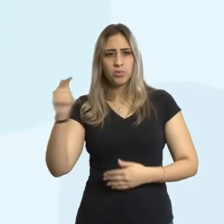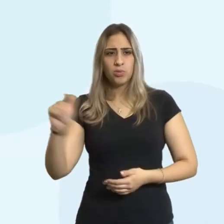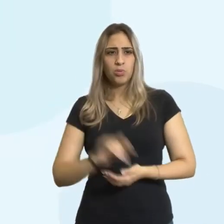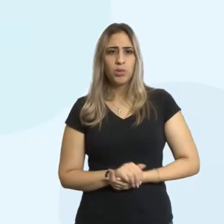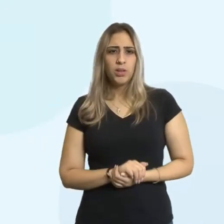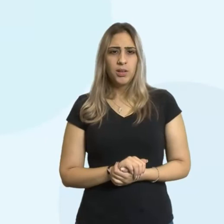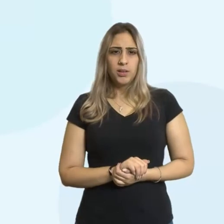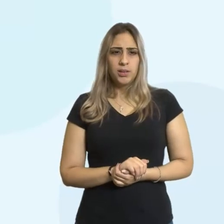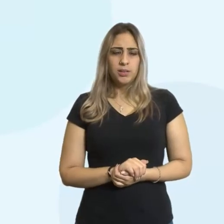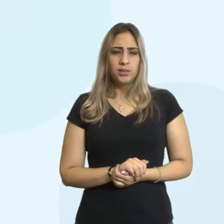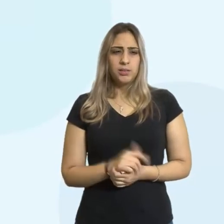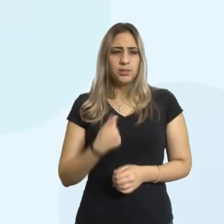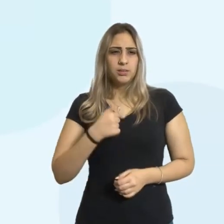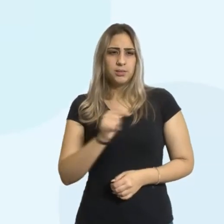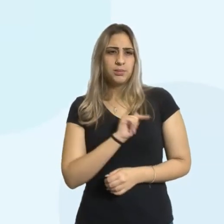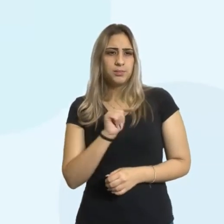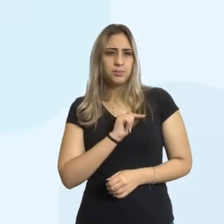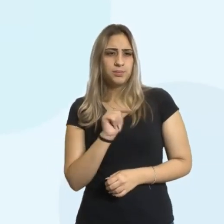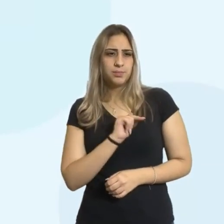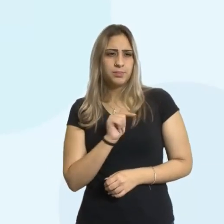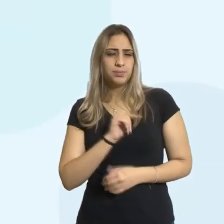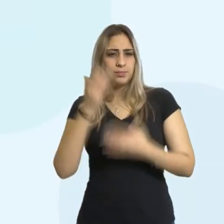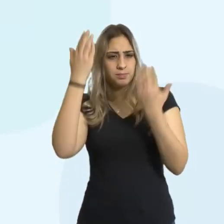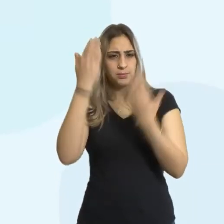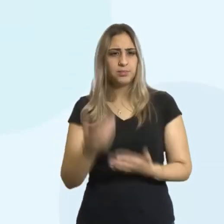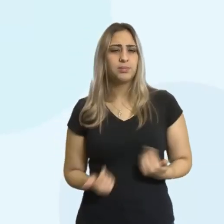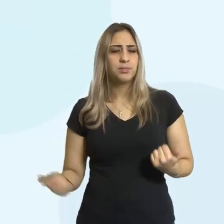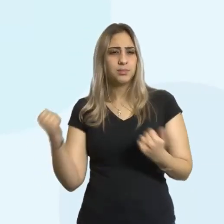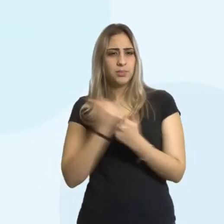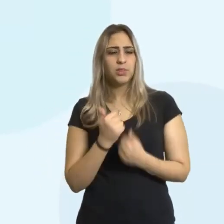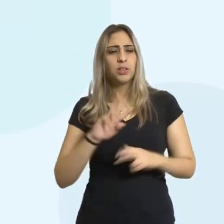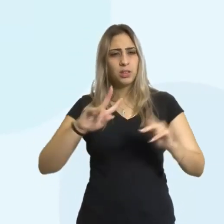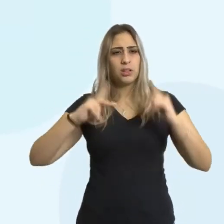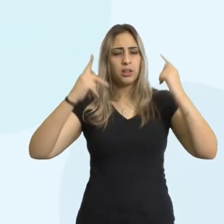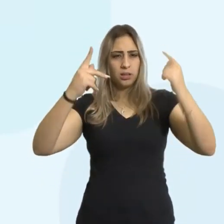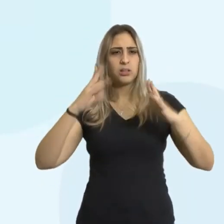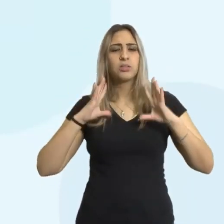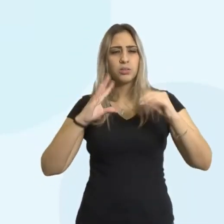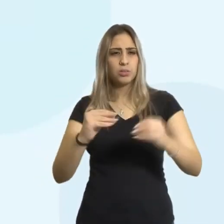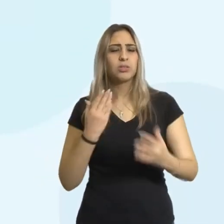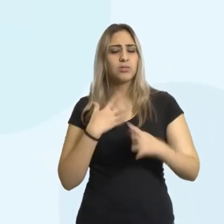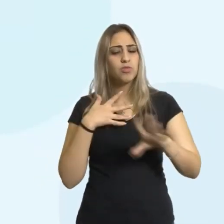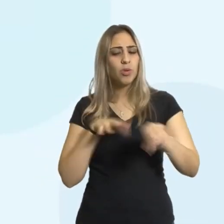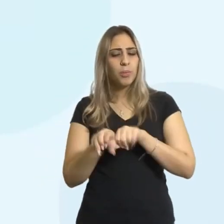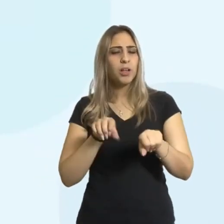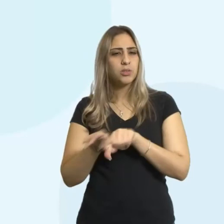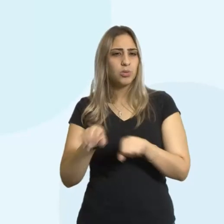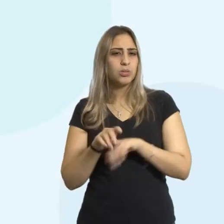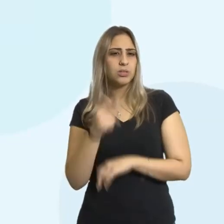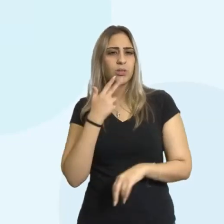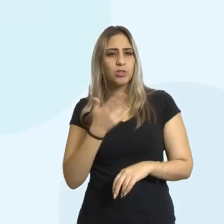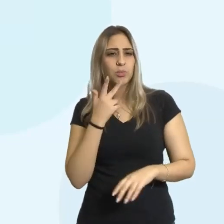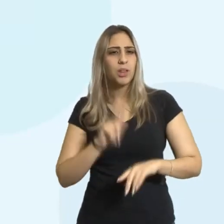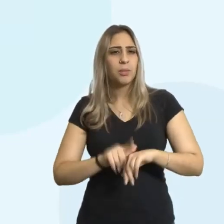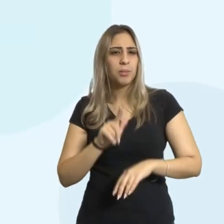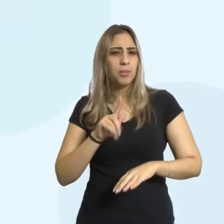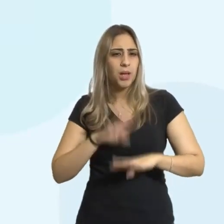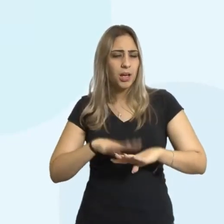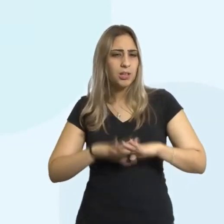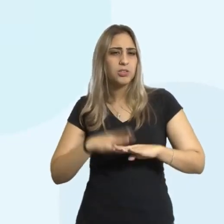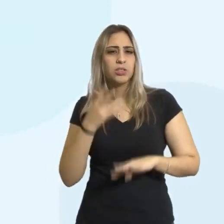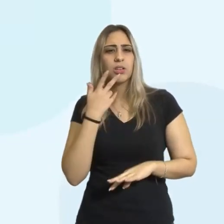por favor temos aí vai estar lá no repositório link das de todas as formações linguagens e matemática